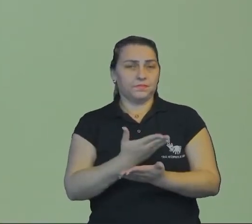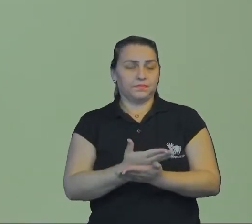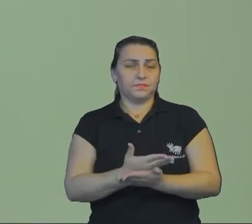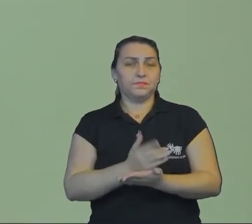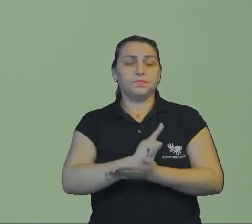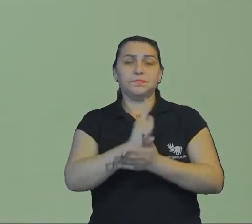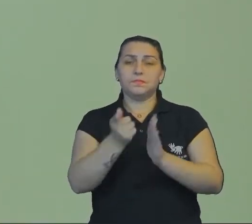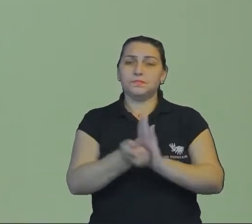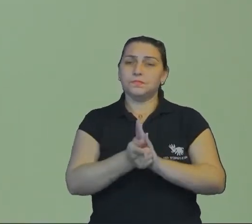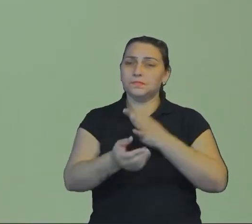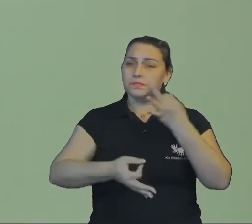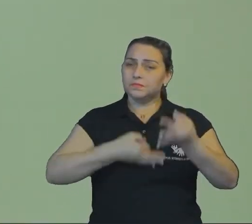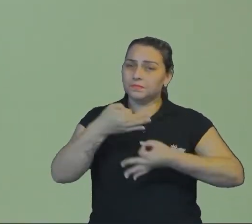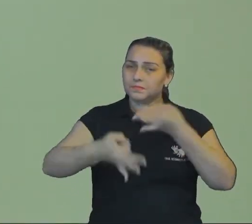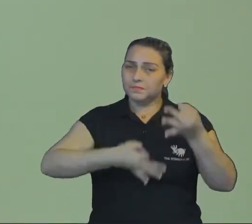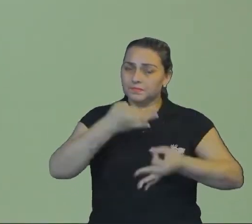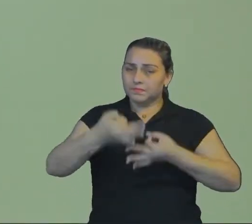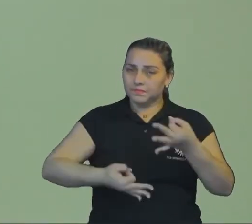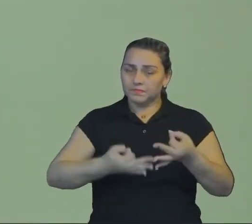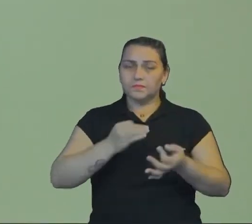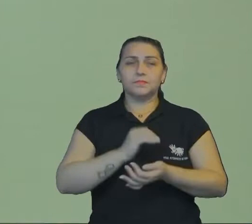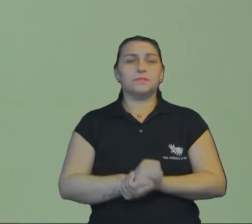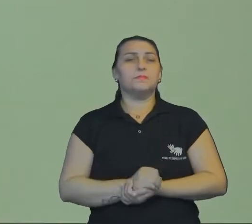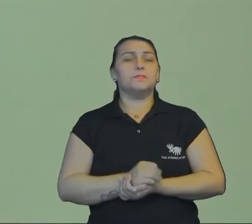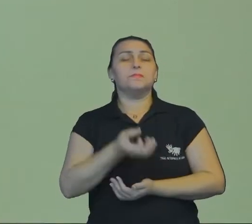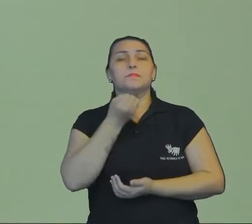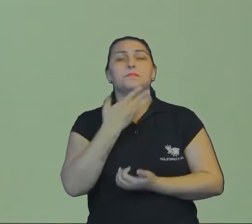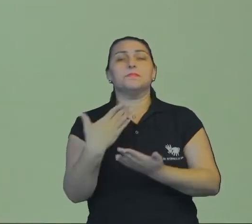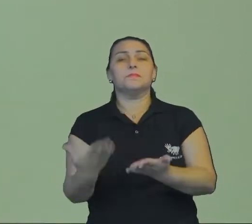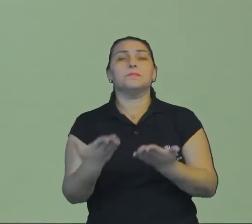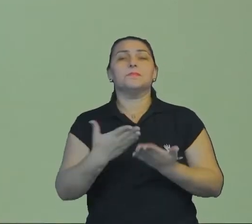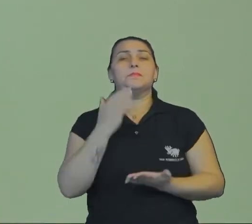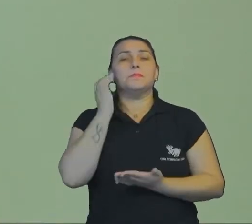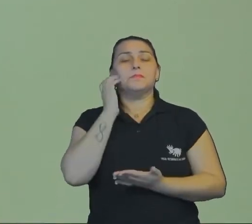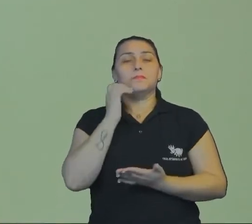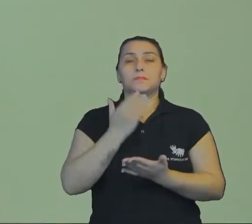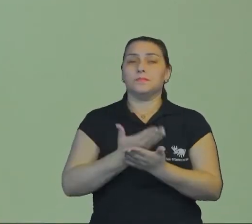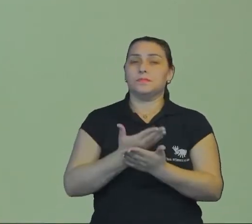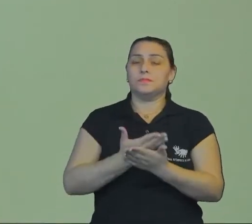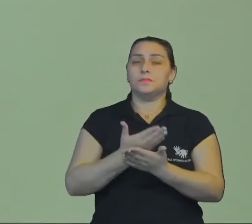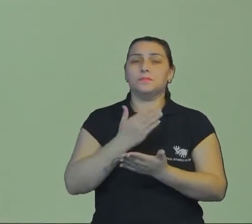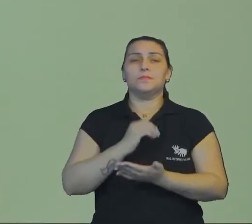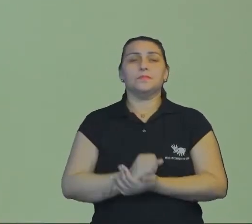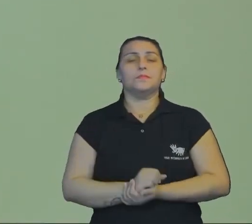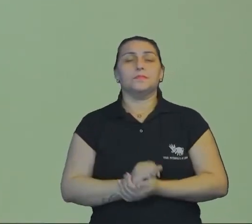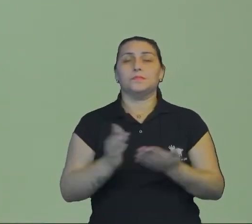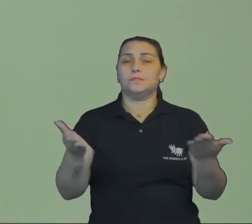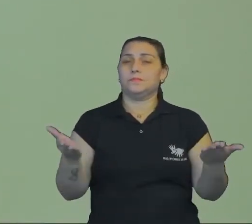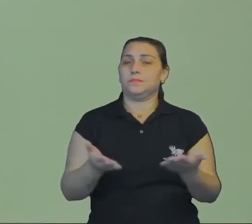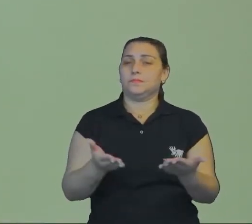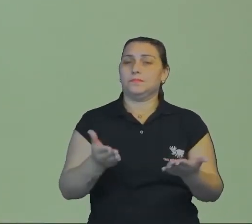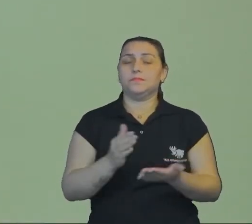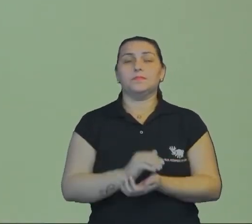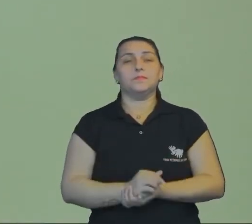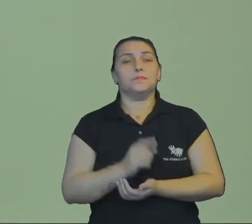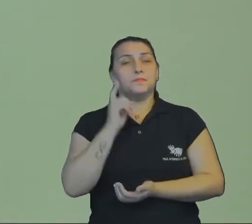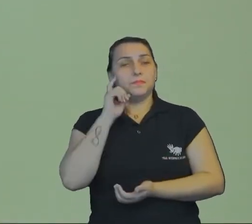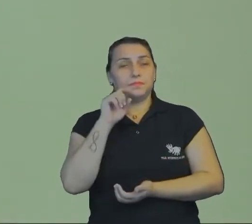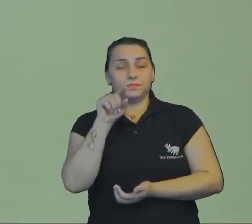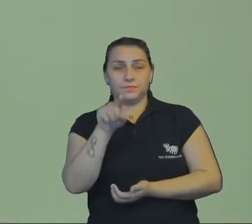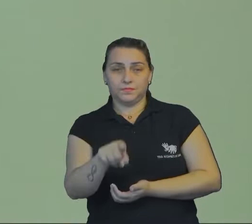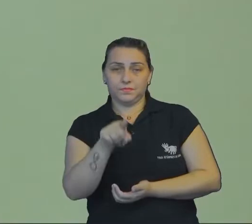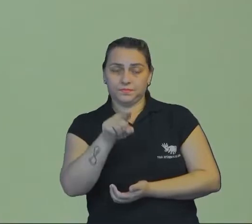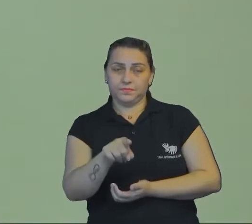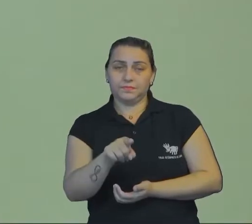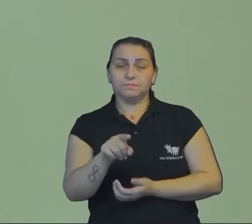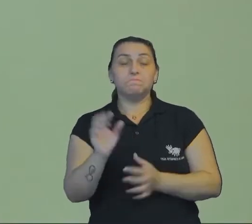sobre gêneros argumentativos. Sejam todos muito bem-vindos à nossa aula de hoje. E para você